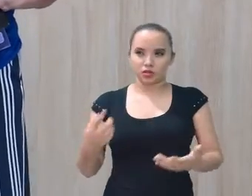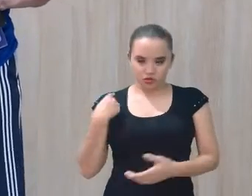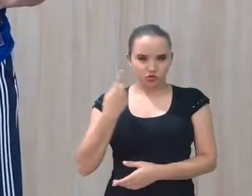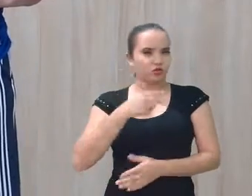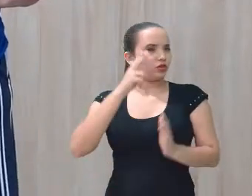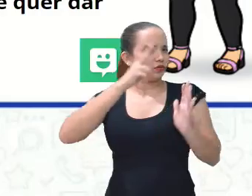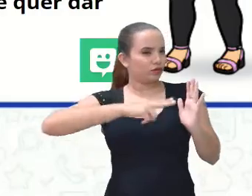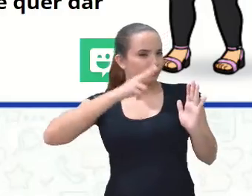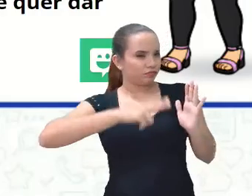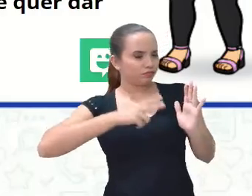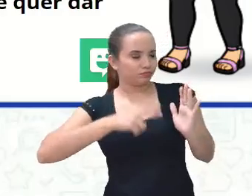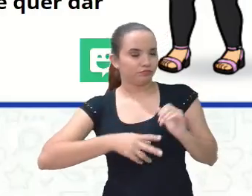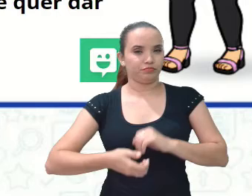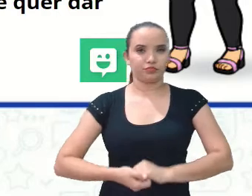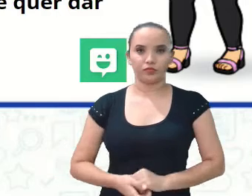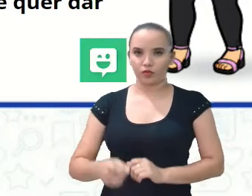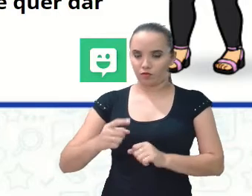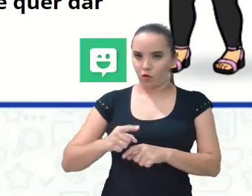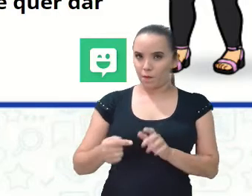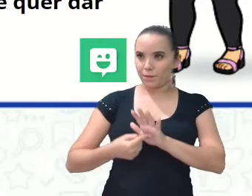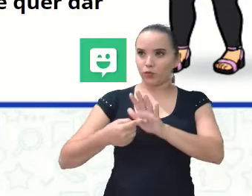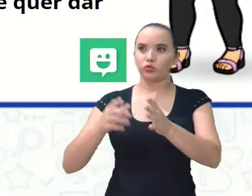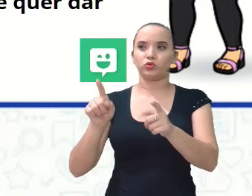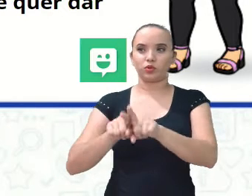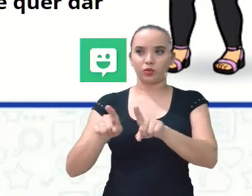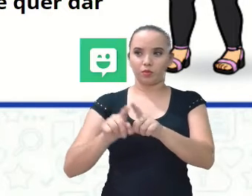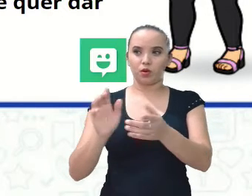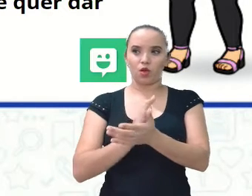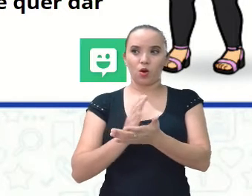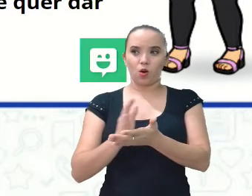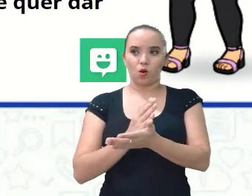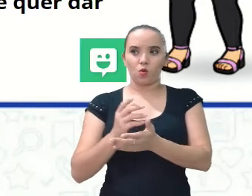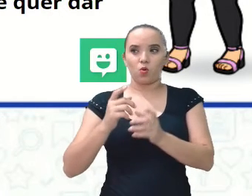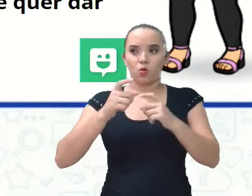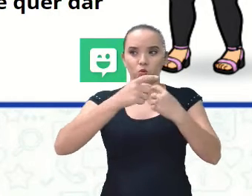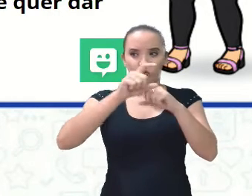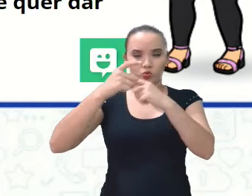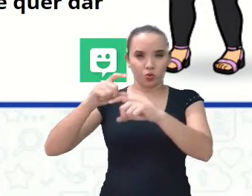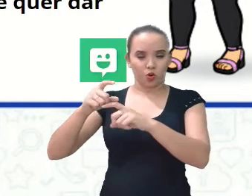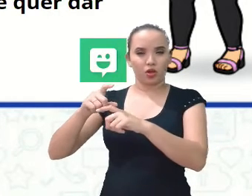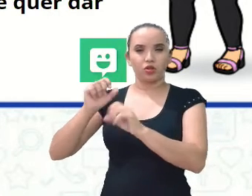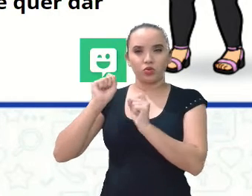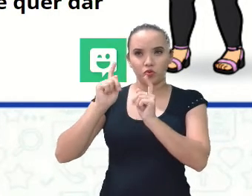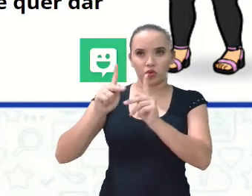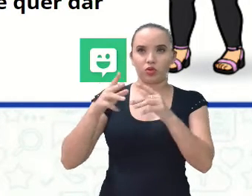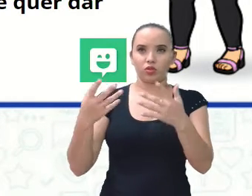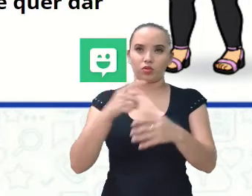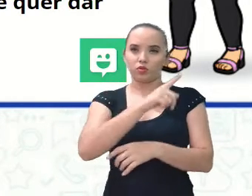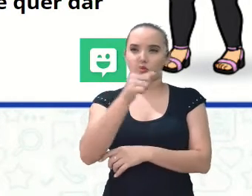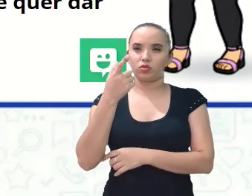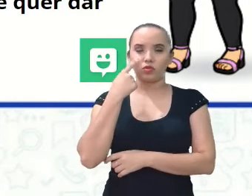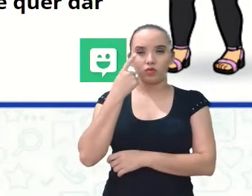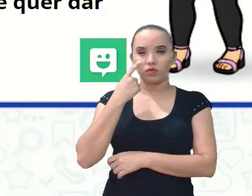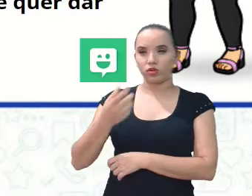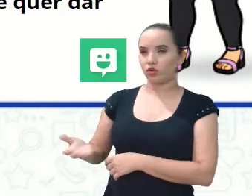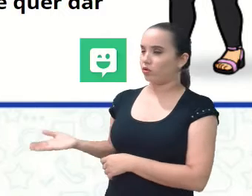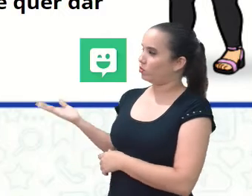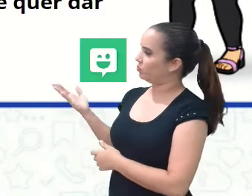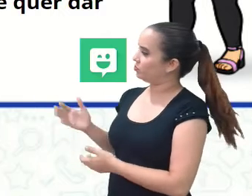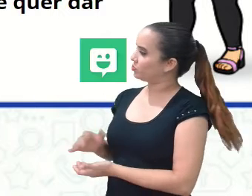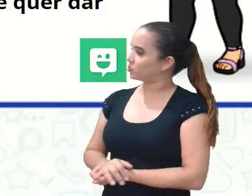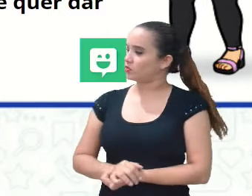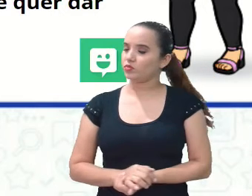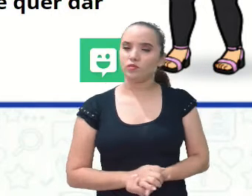dar uma olhadinha, vou mostrar alguns quadrinhos aqui também, tá certo? Então, vocês estão vendo aí, a primeira coisa para você escrever uma